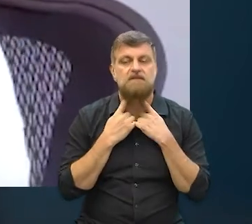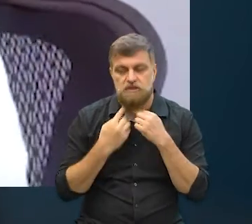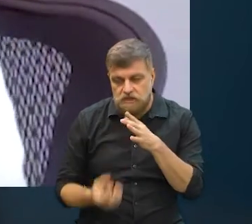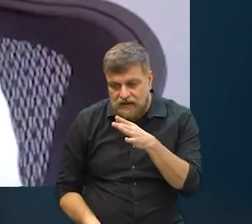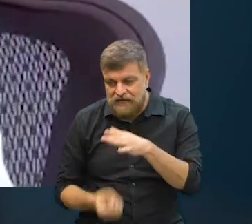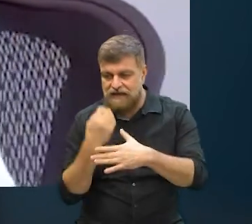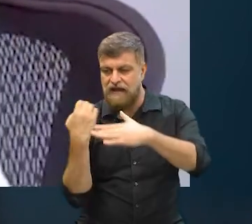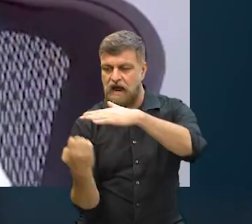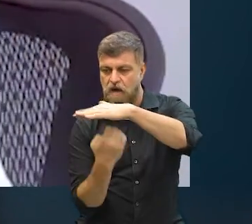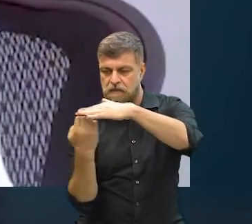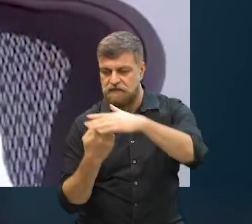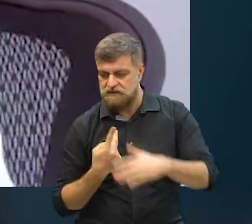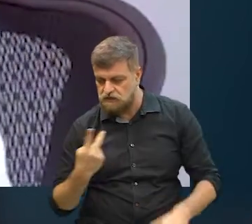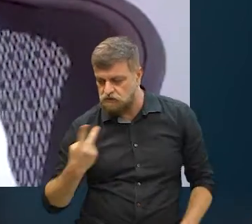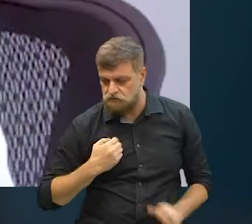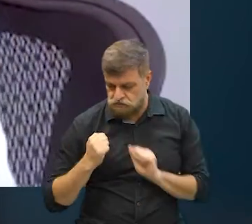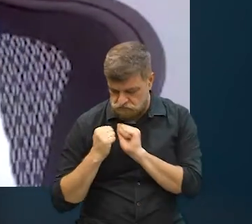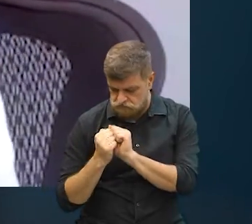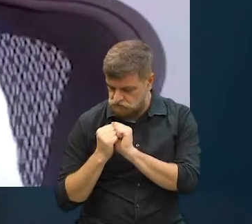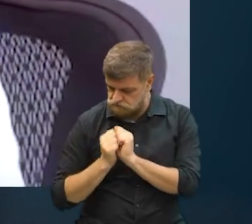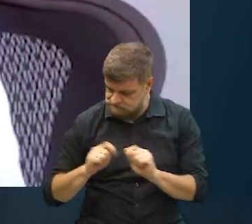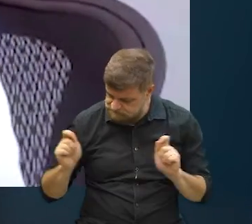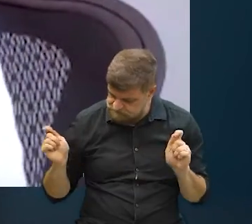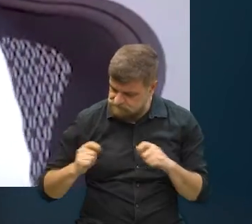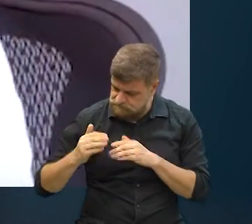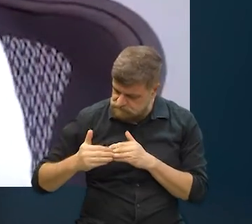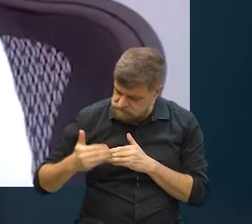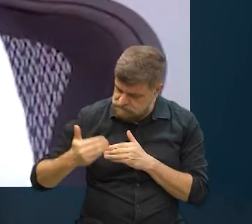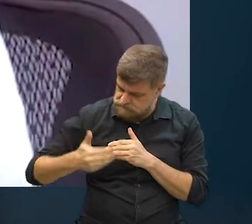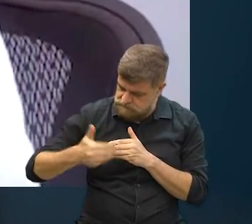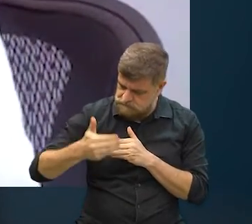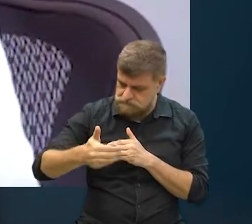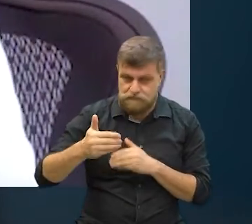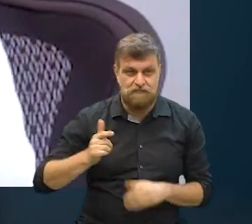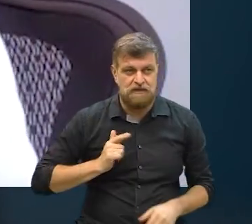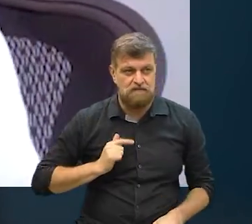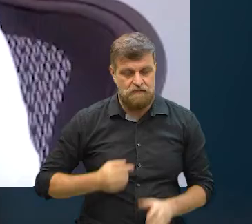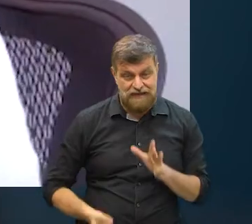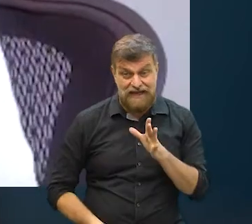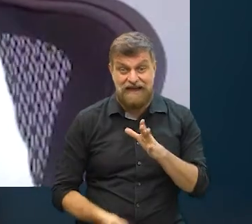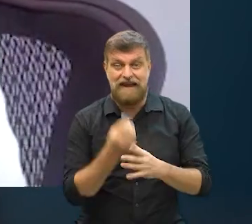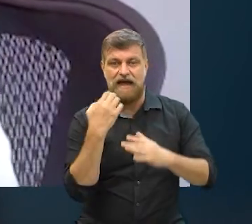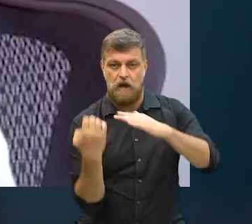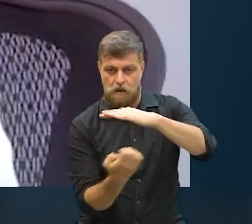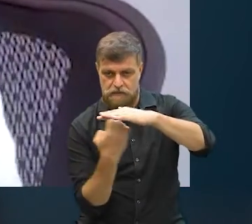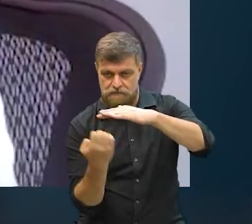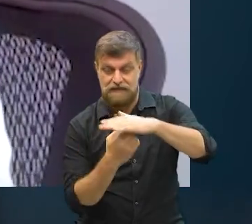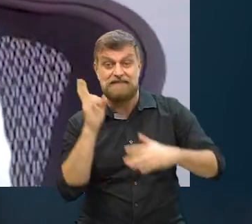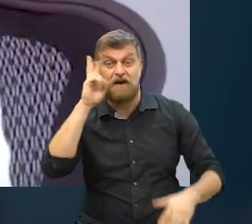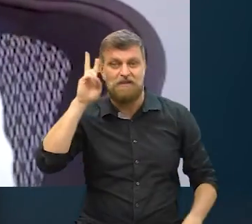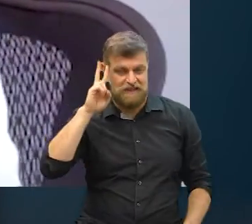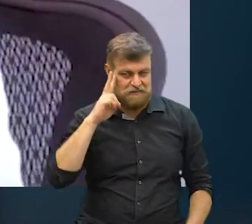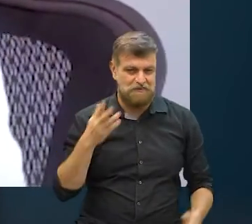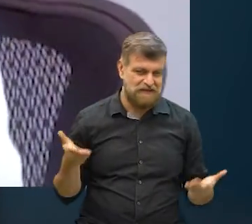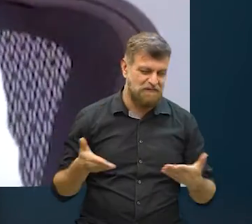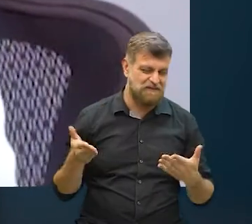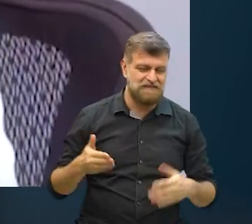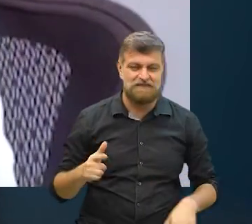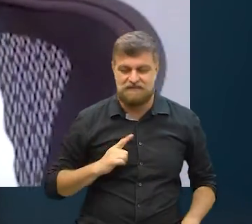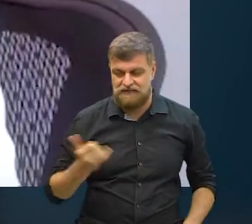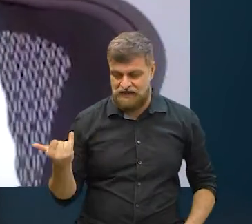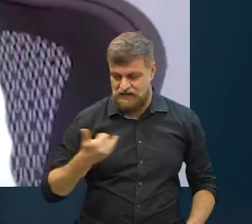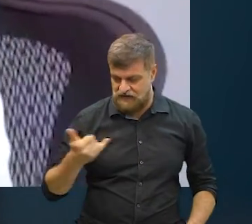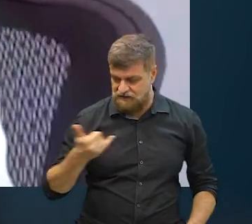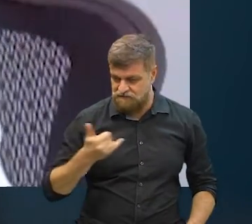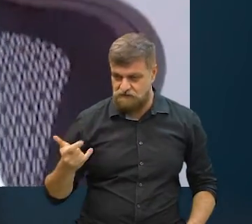quero ter um negócio, eu quero ser empresário, vamos junto e vamos colocar isso para". Ele falou assim: "Se for para montar um negócio", eu lembro até hoje, "se for para